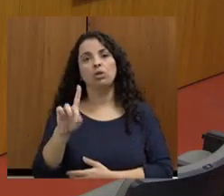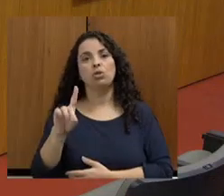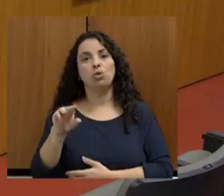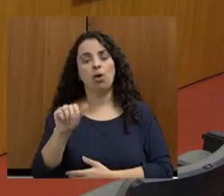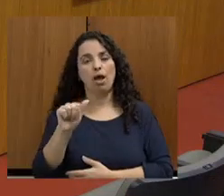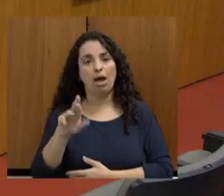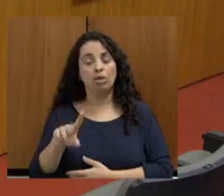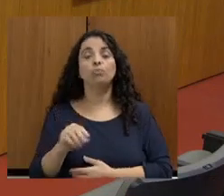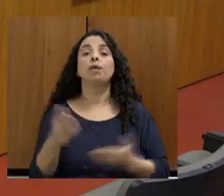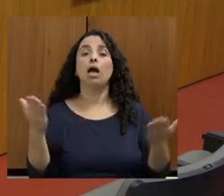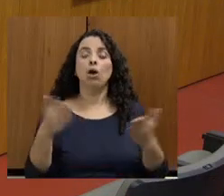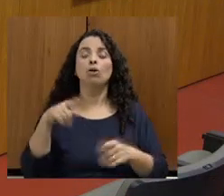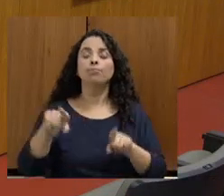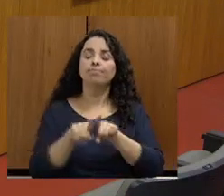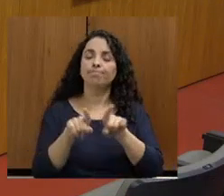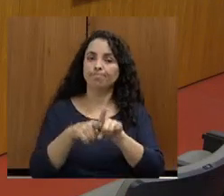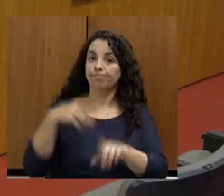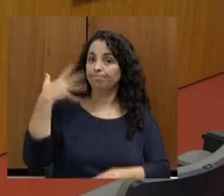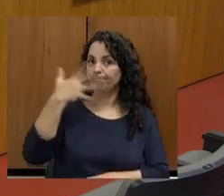aqui também agora